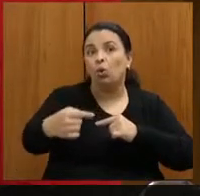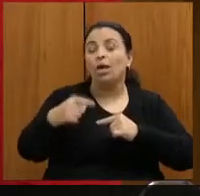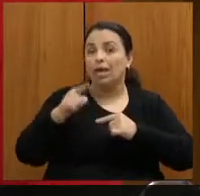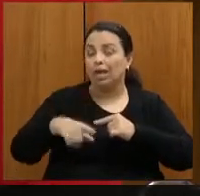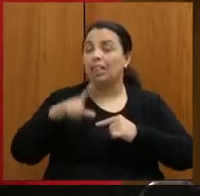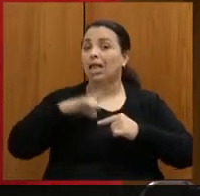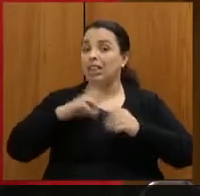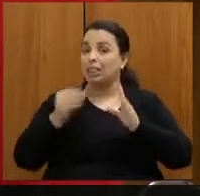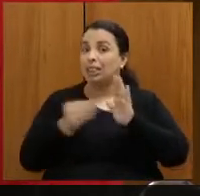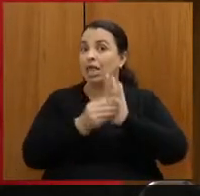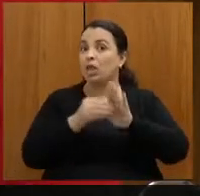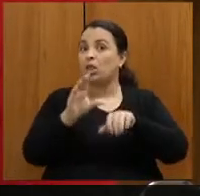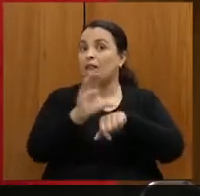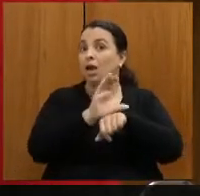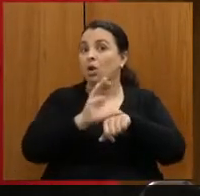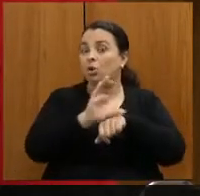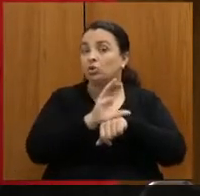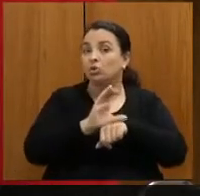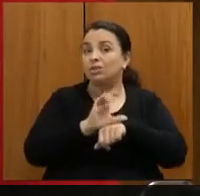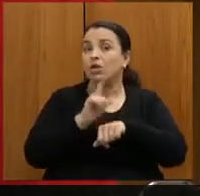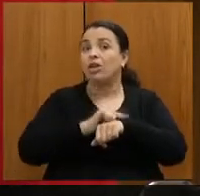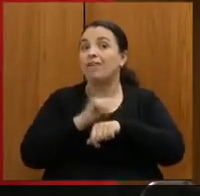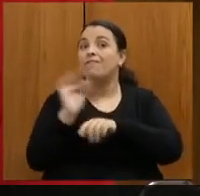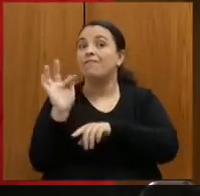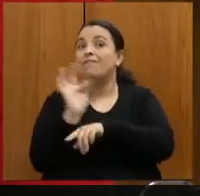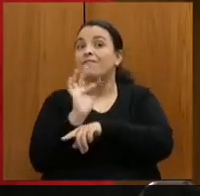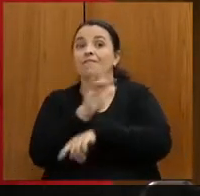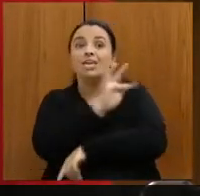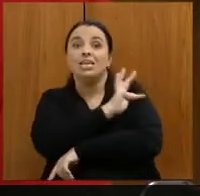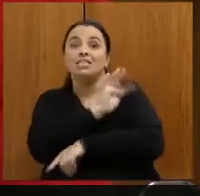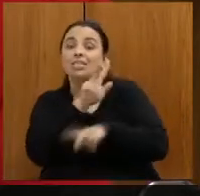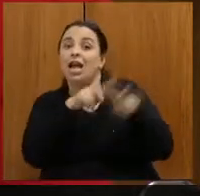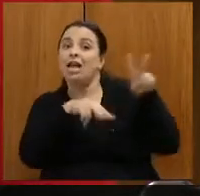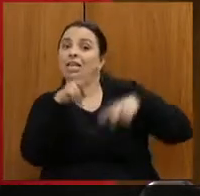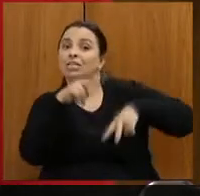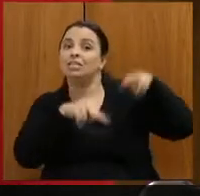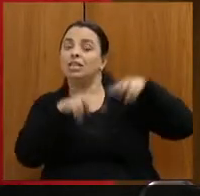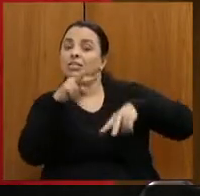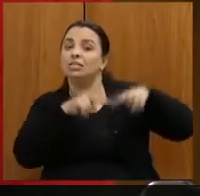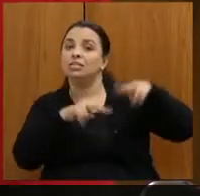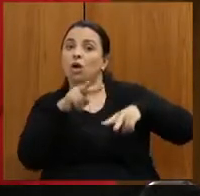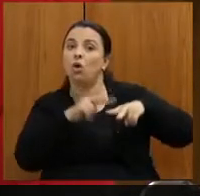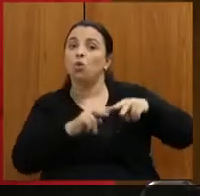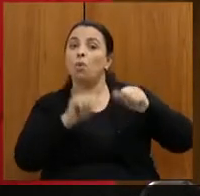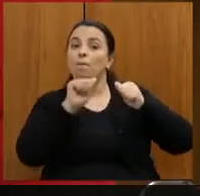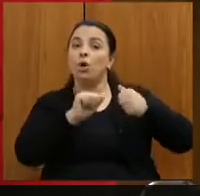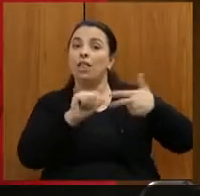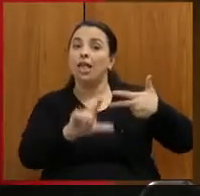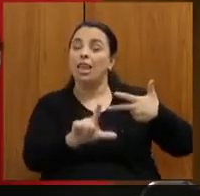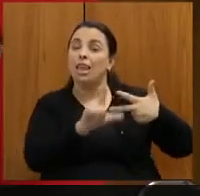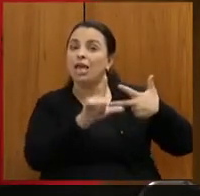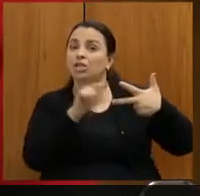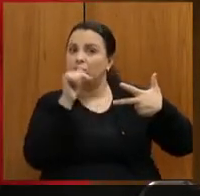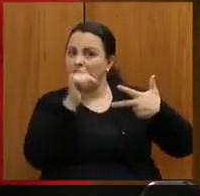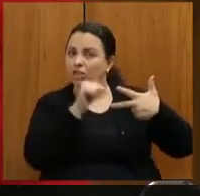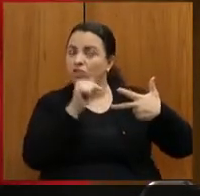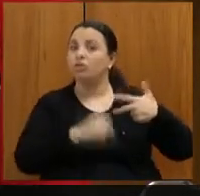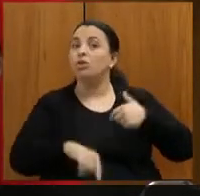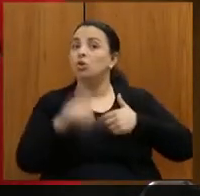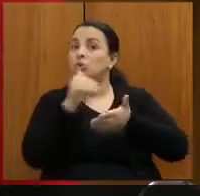de fiscalização do Poder Legislativo onde os secretários de estado